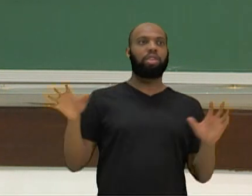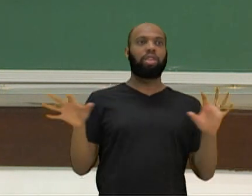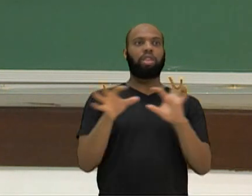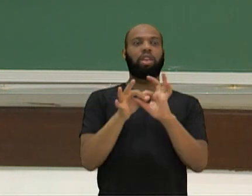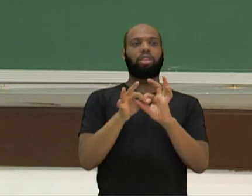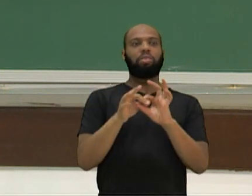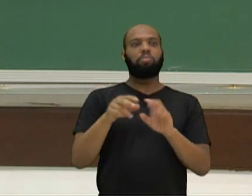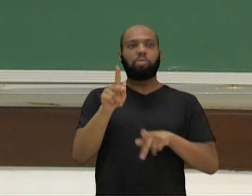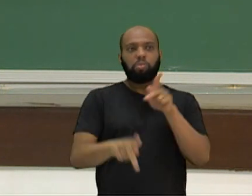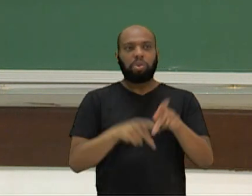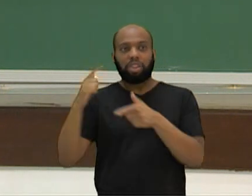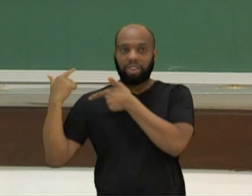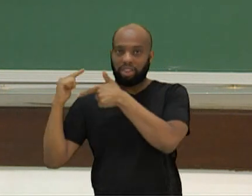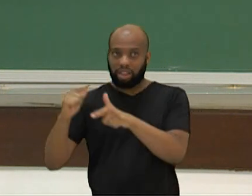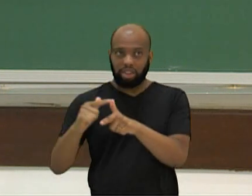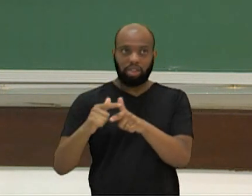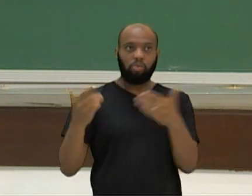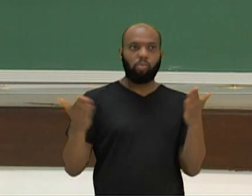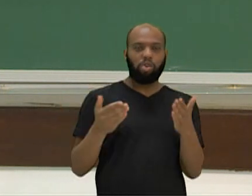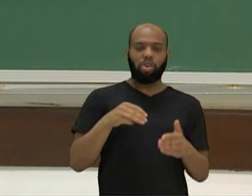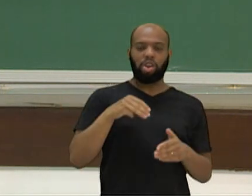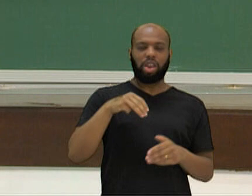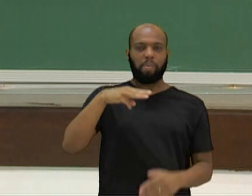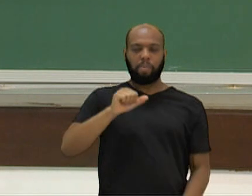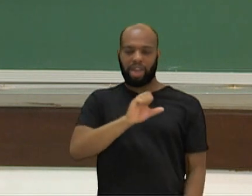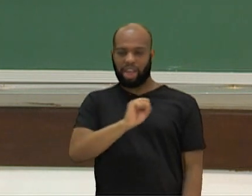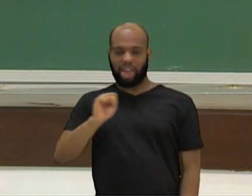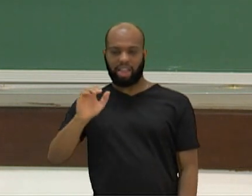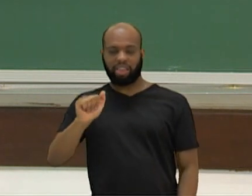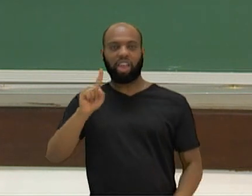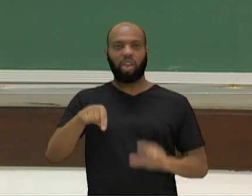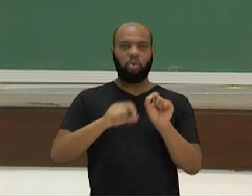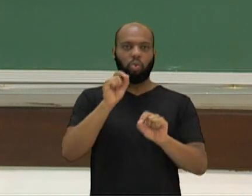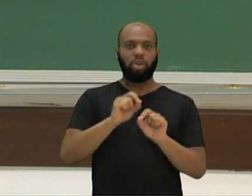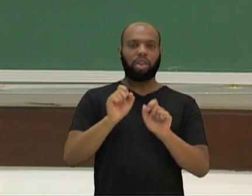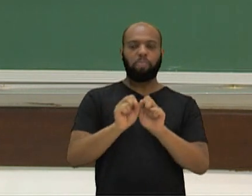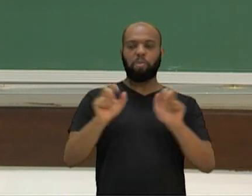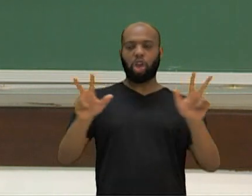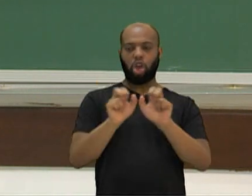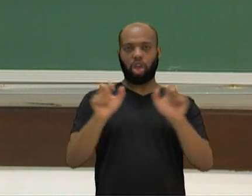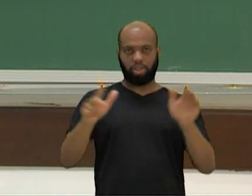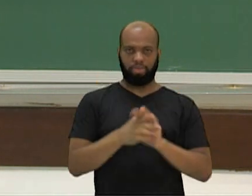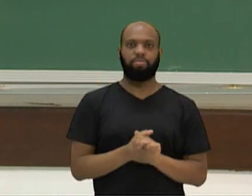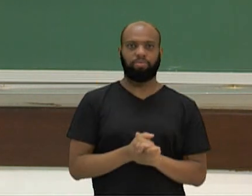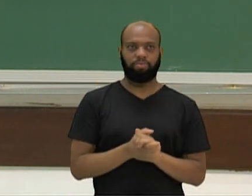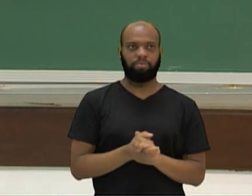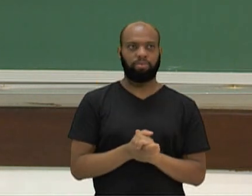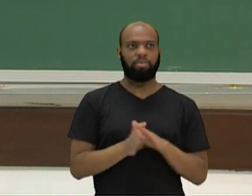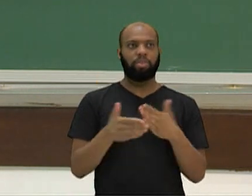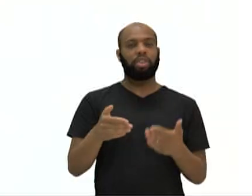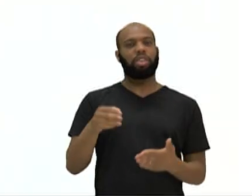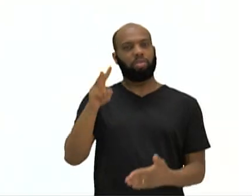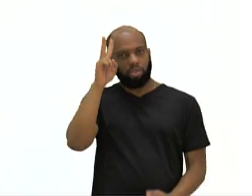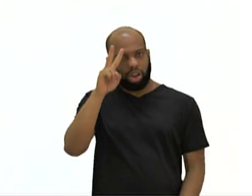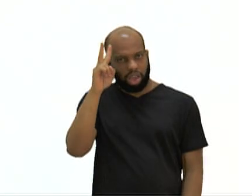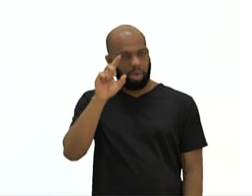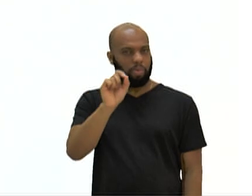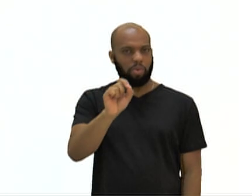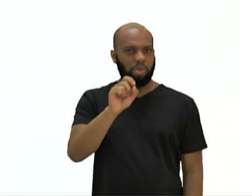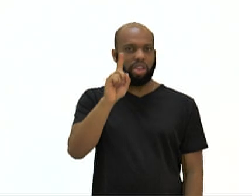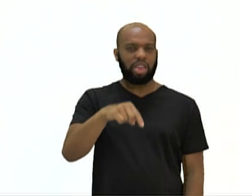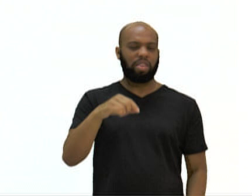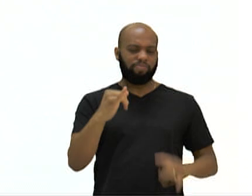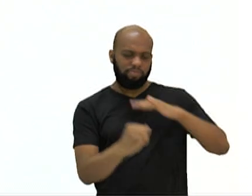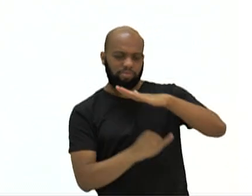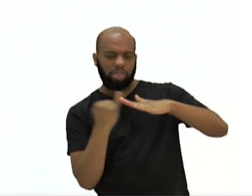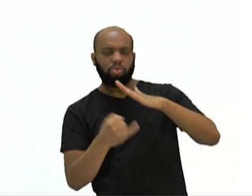cultura de massa tem relação com moda, mídia, entenderam? Então, retomando, entenderam o que é a indústria cultural? Já pararam para